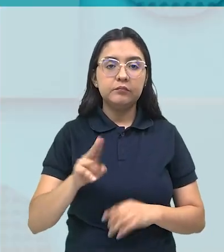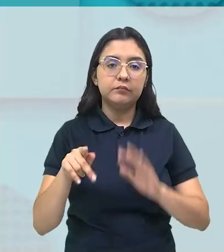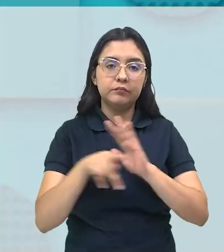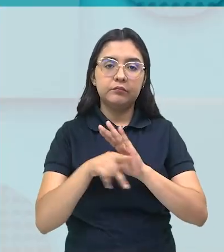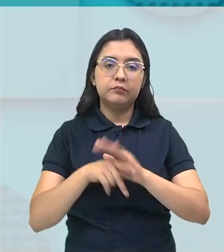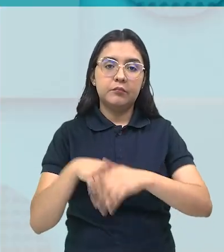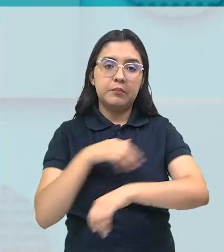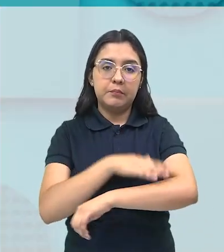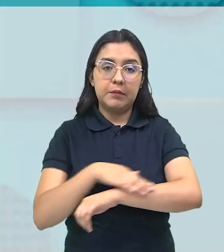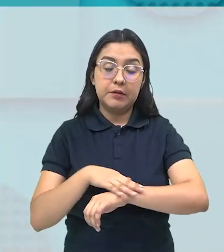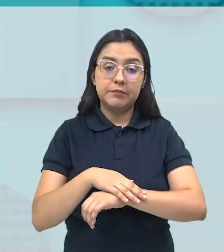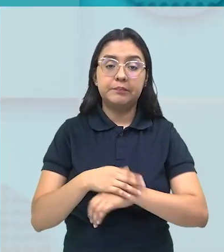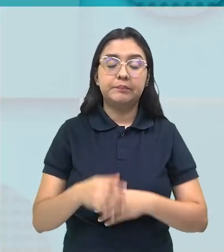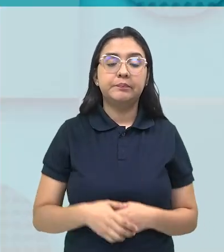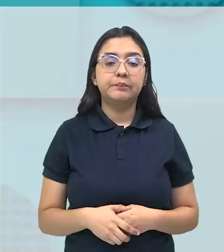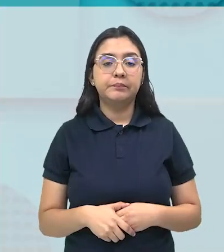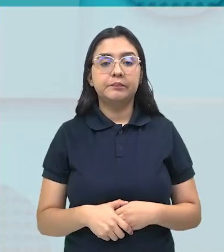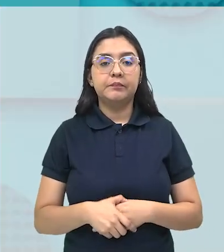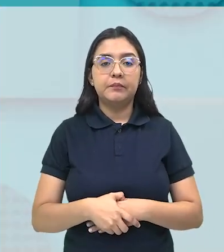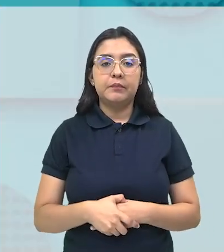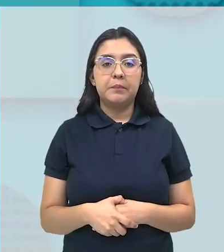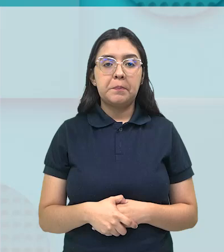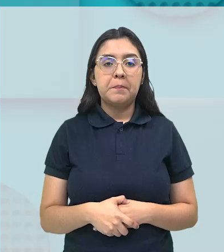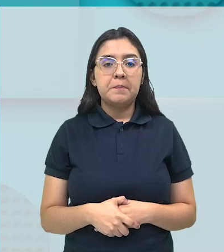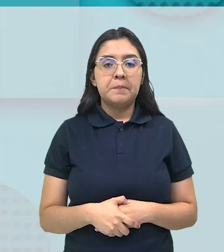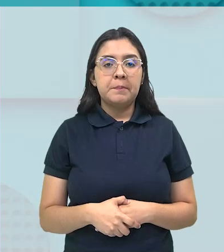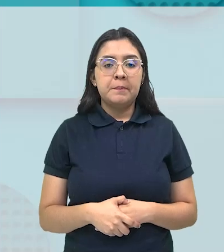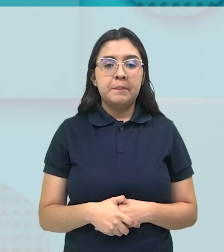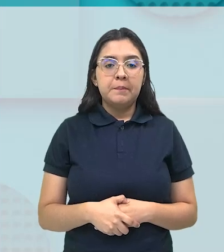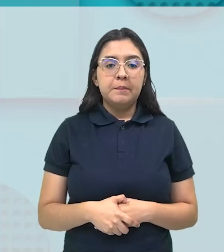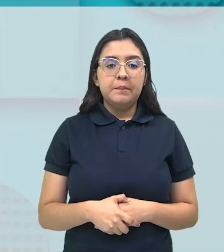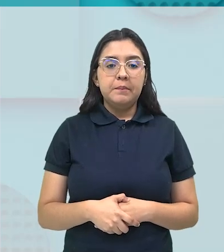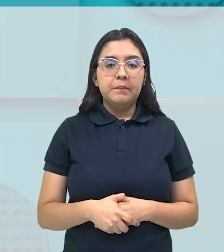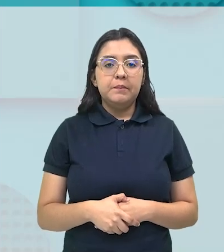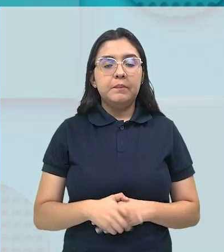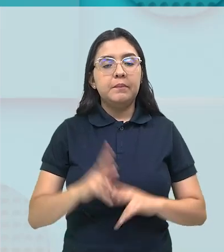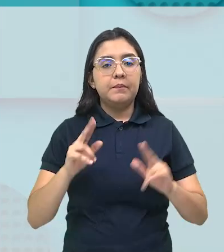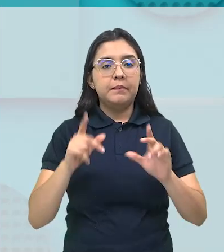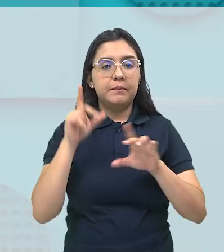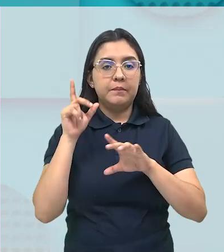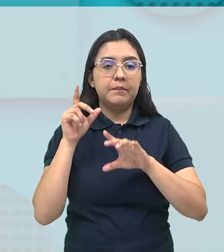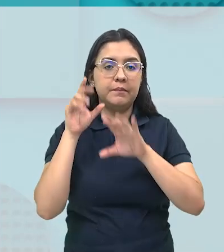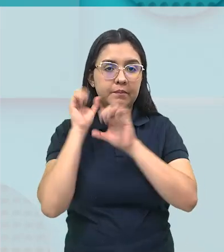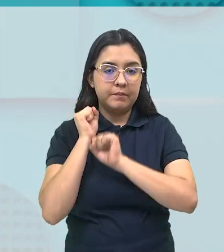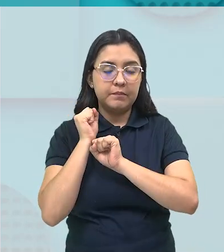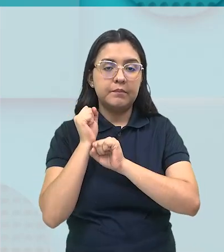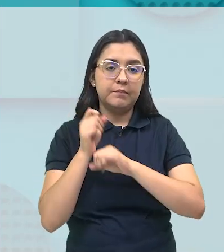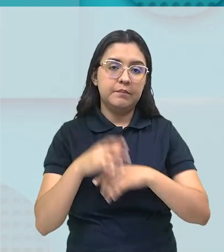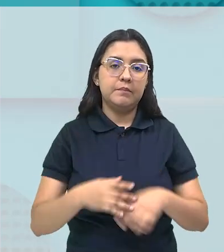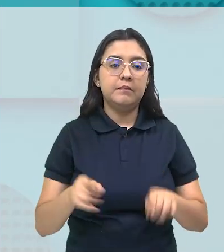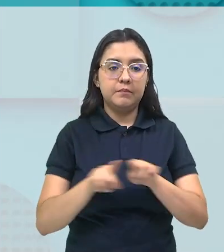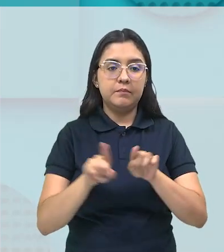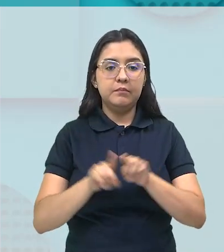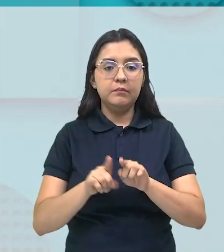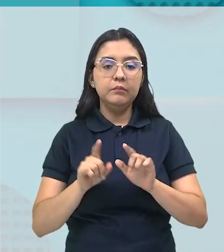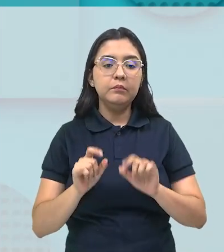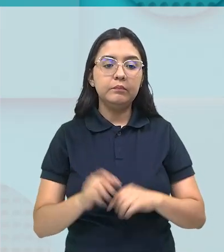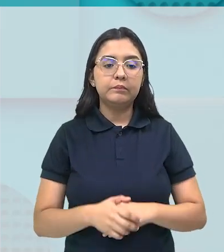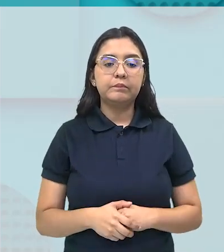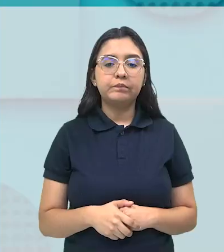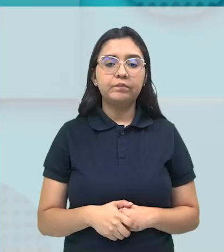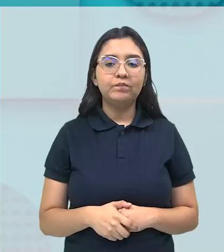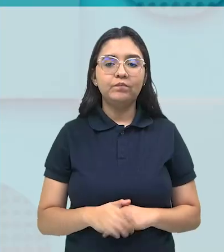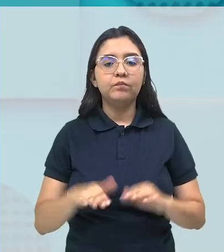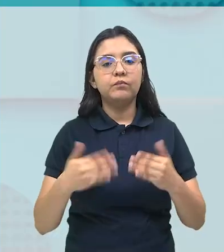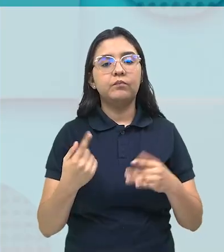da vítima. Pega o braço dela e coloca embaixo da cabeça dela, como se ela estivesse dormindo mesmo assim, com a mão